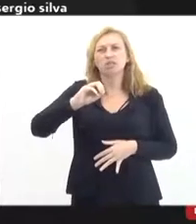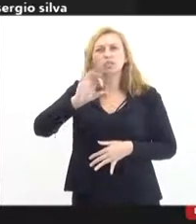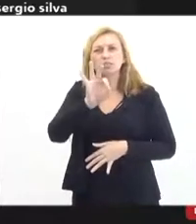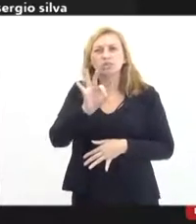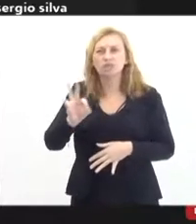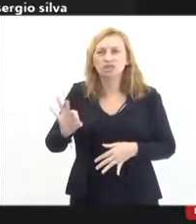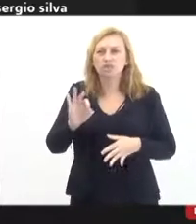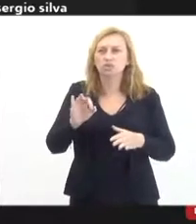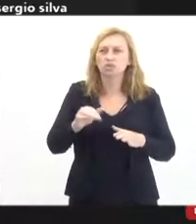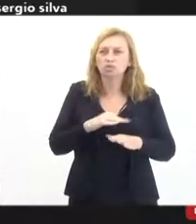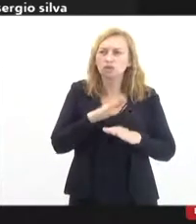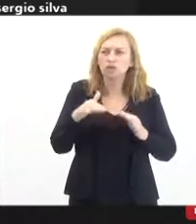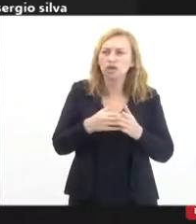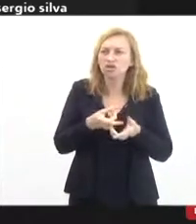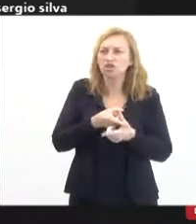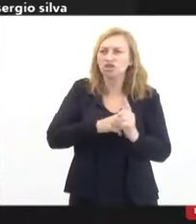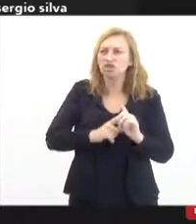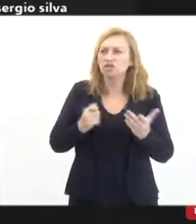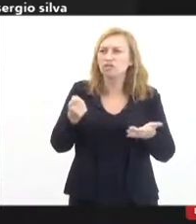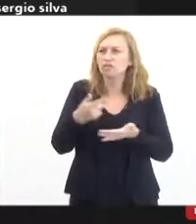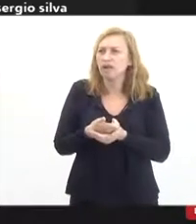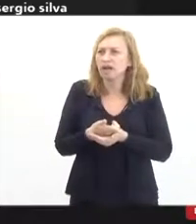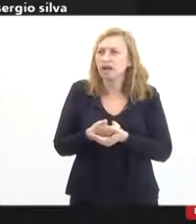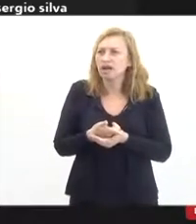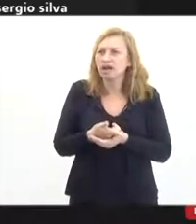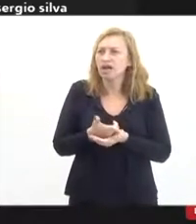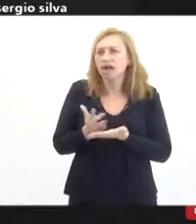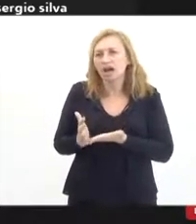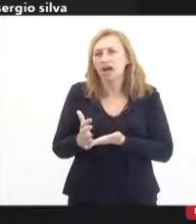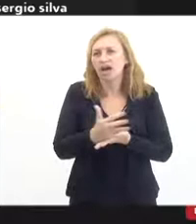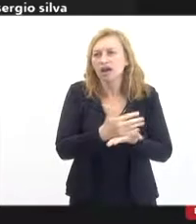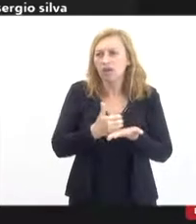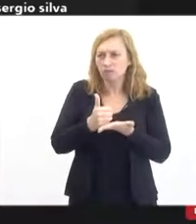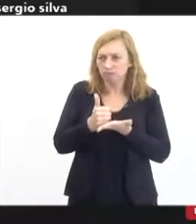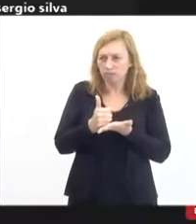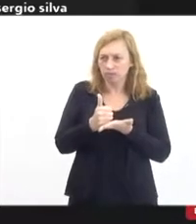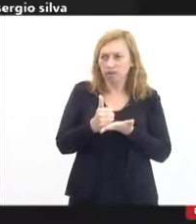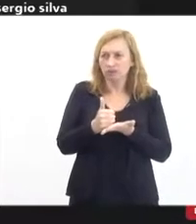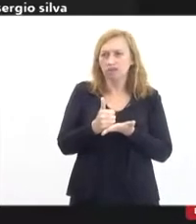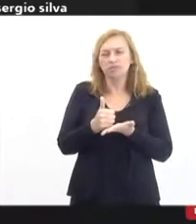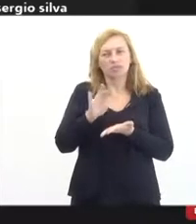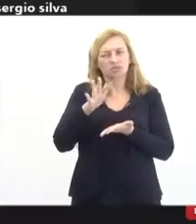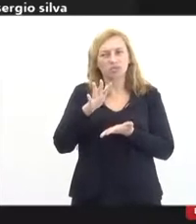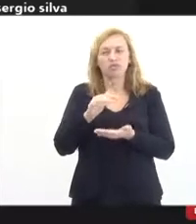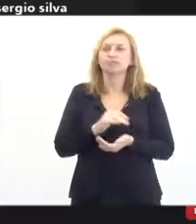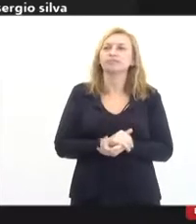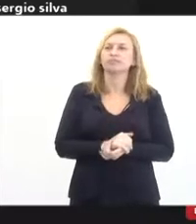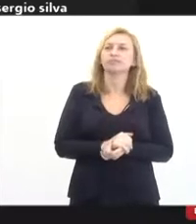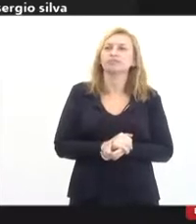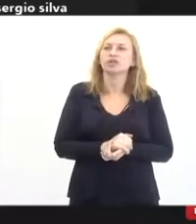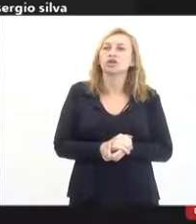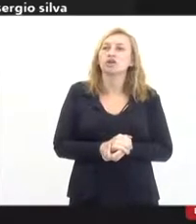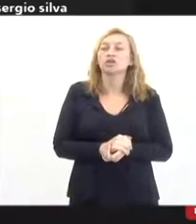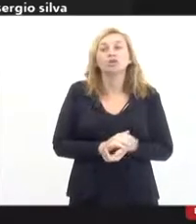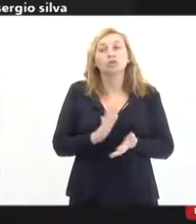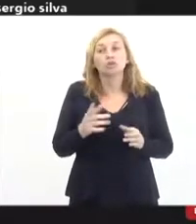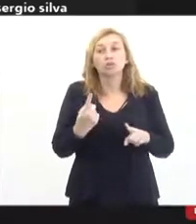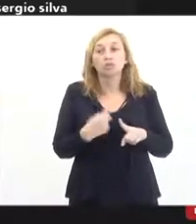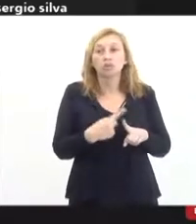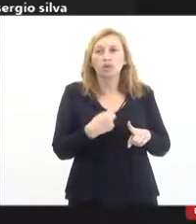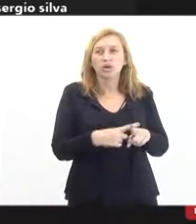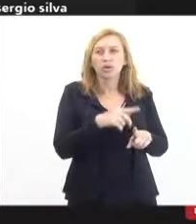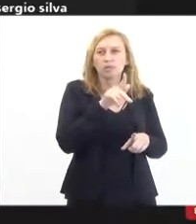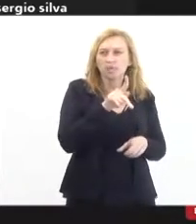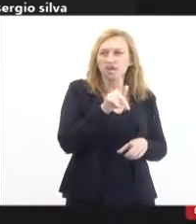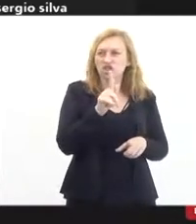40% do total da dívida ativa é recuperada, na média. Porque no critério da